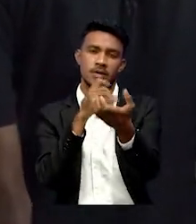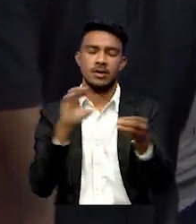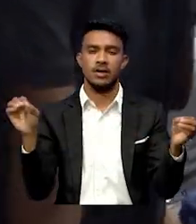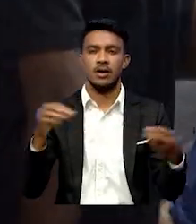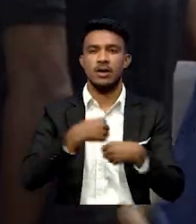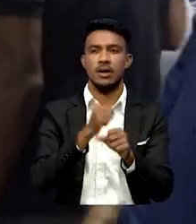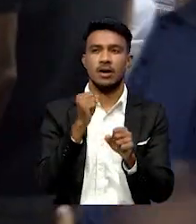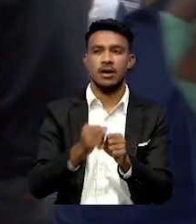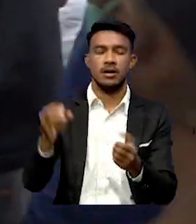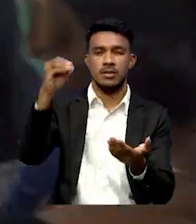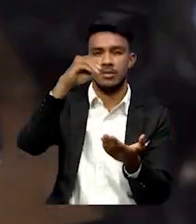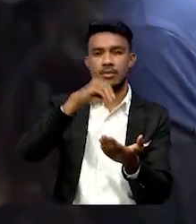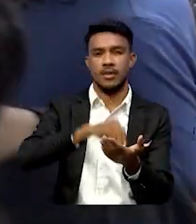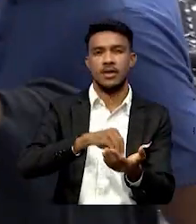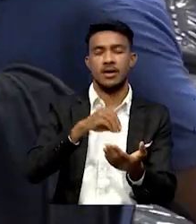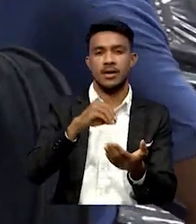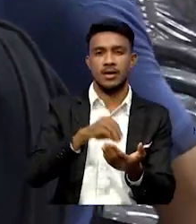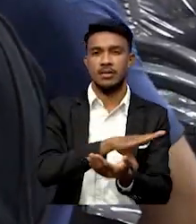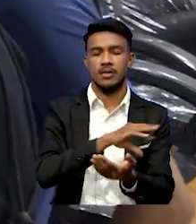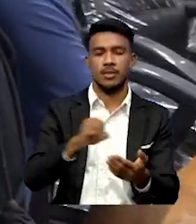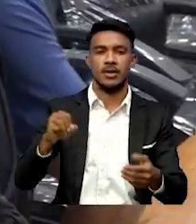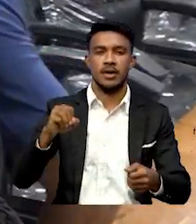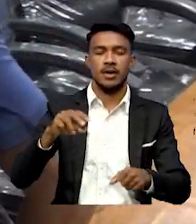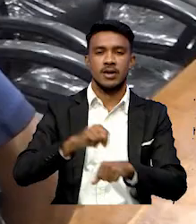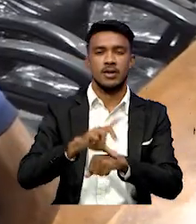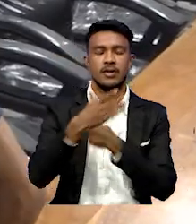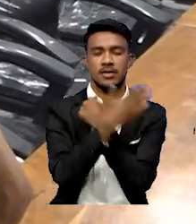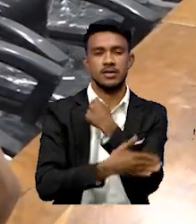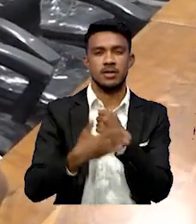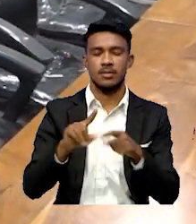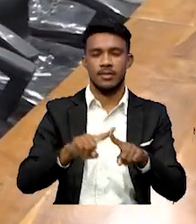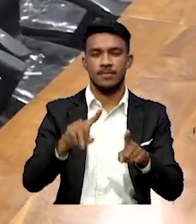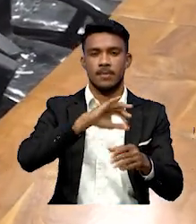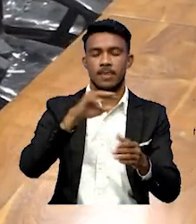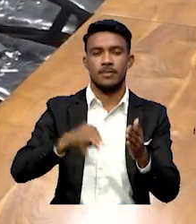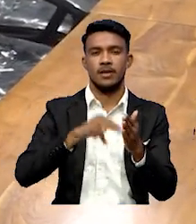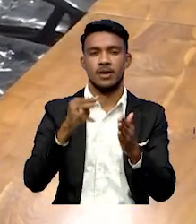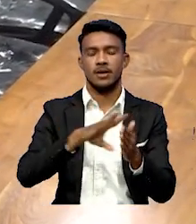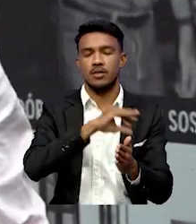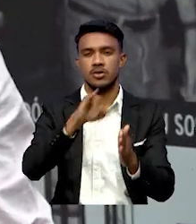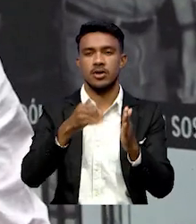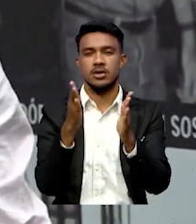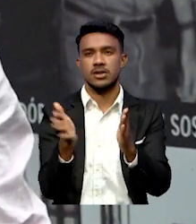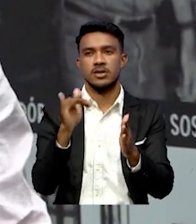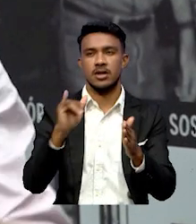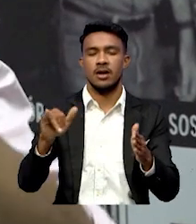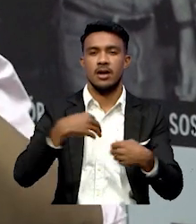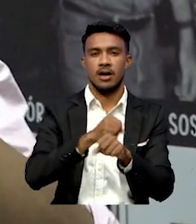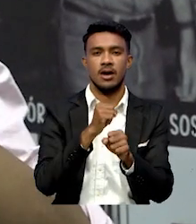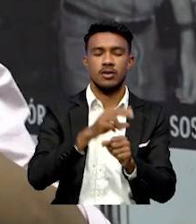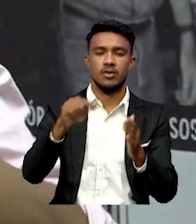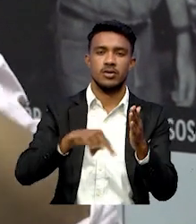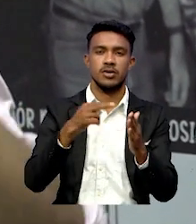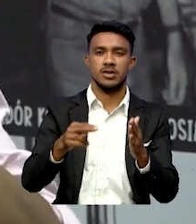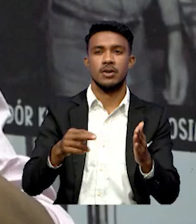Cira, mas bem, foca liu para a figura na São Nian. Além de né, média, no jornalista Balum Mos, halo notícia na conu ou opinião